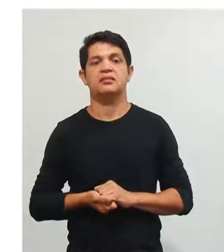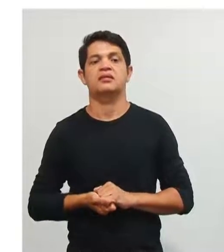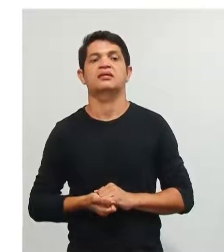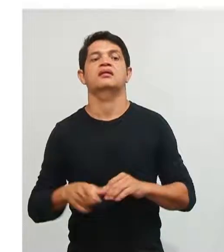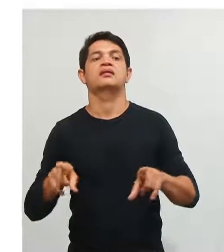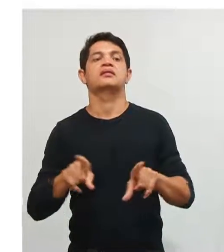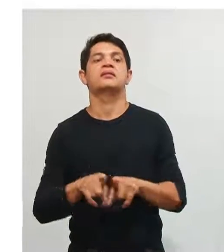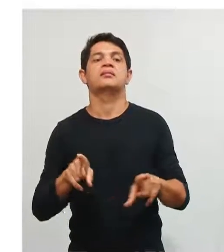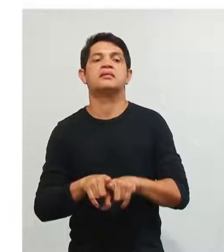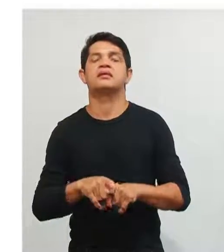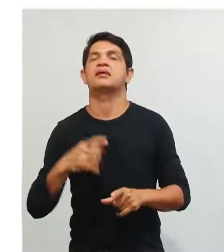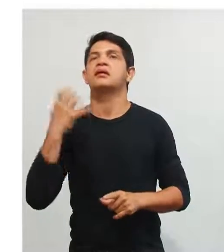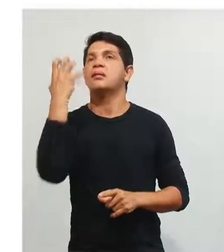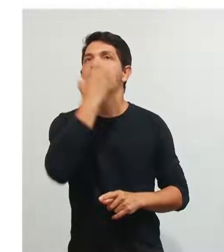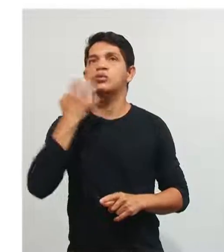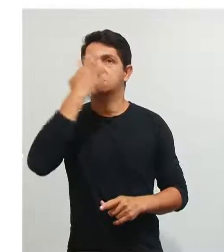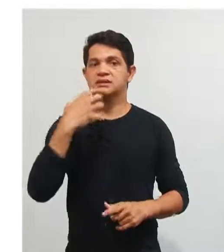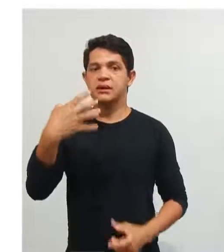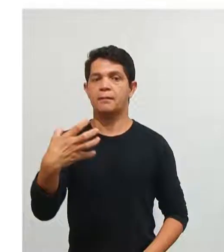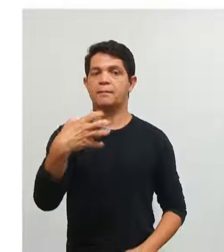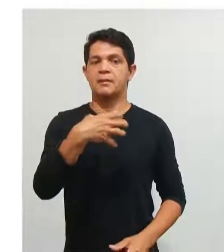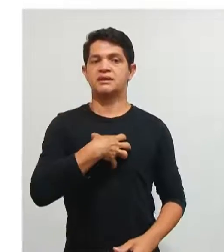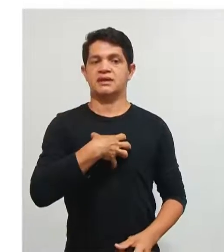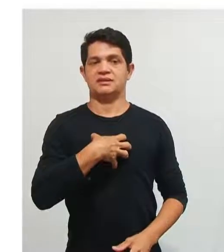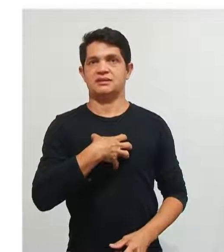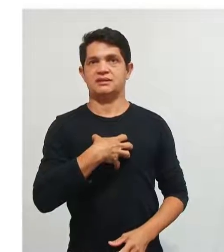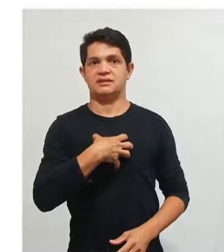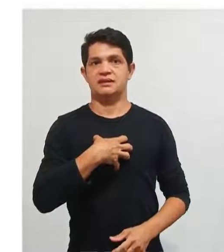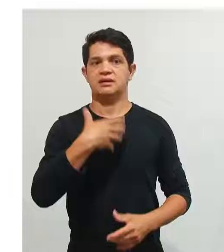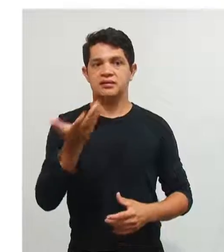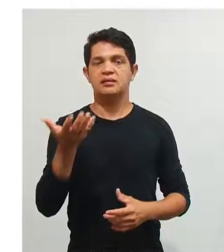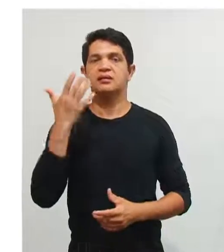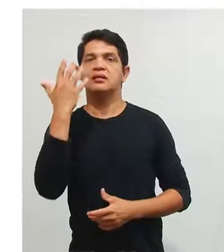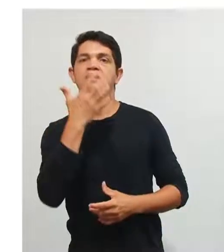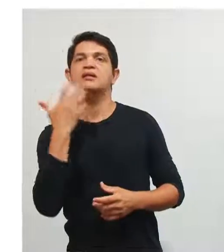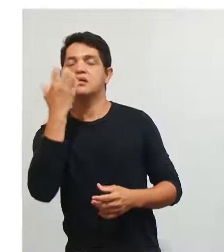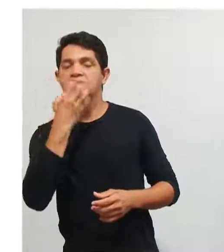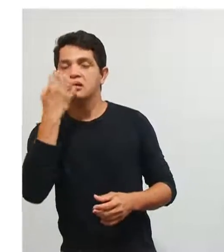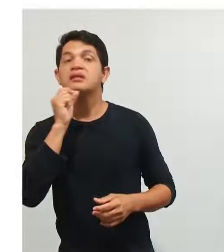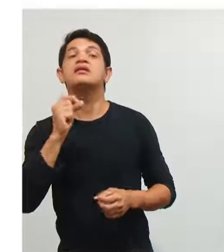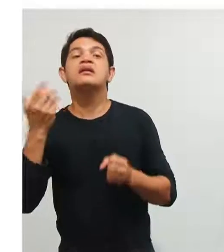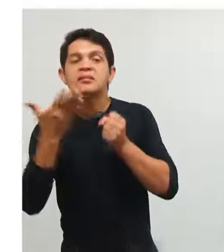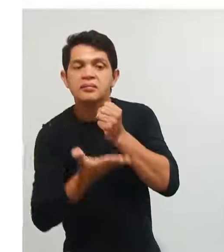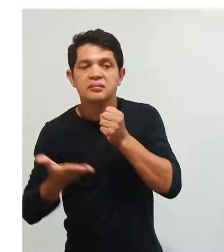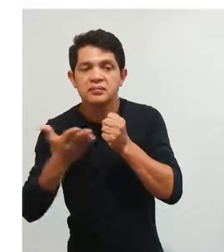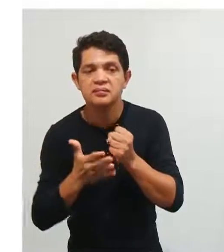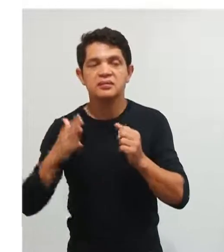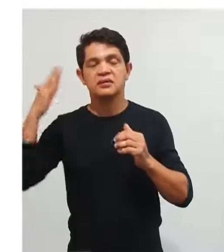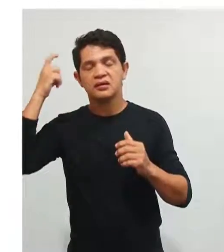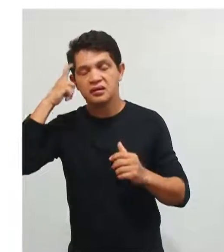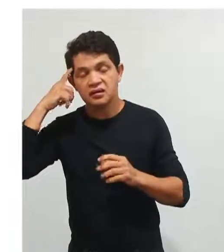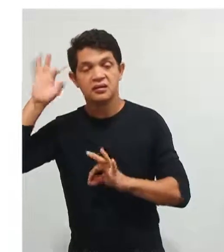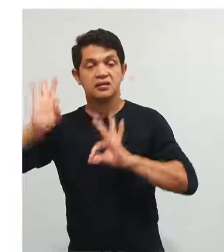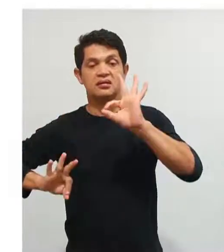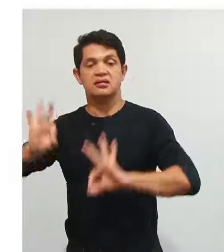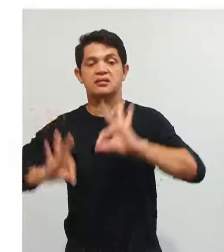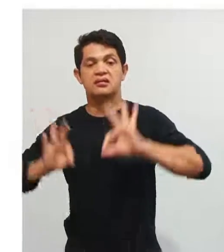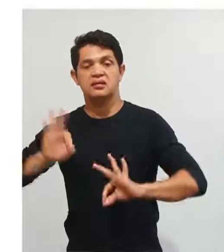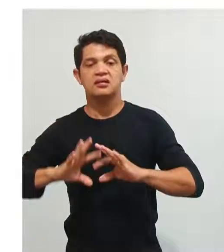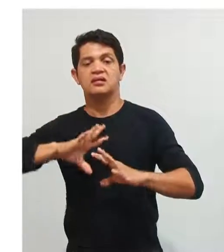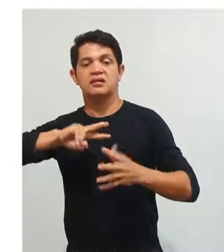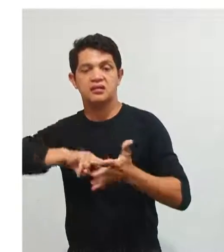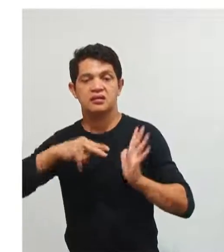Vamos agora para a música baiana. Os elementos básicos do estilo são encontrados nas festas folclóricas